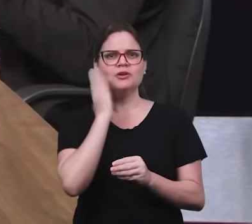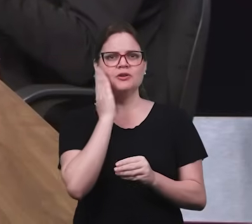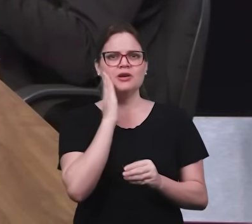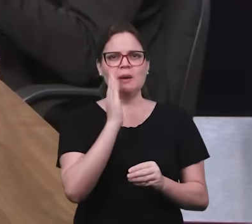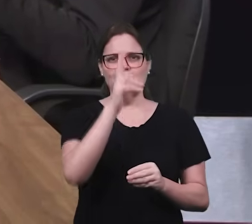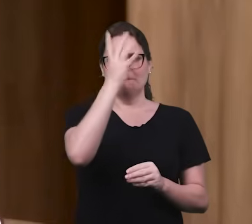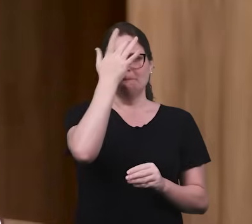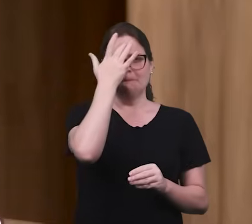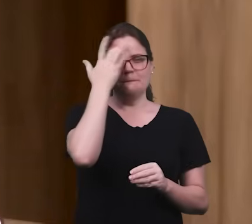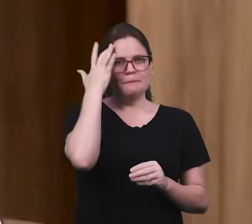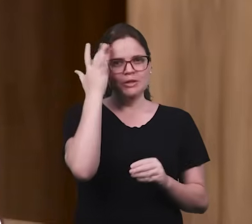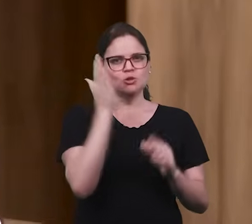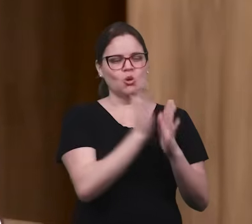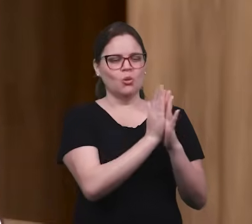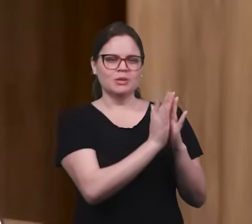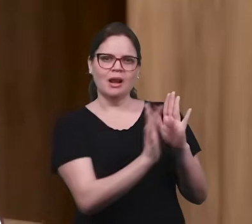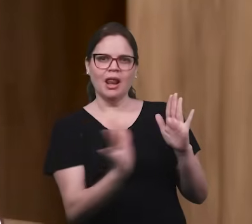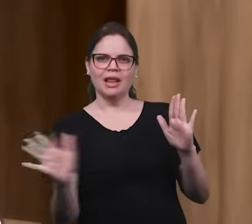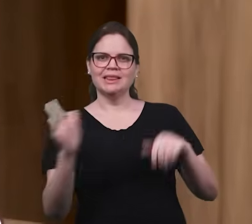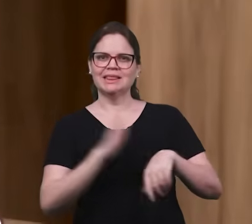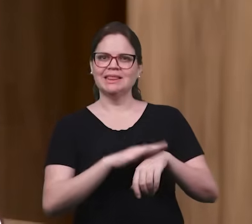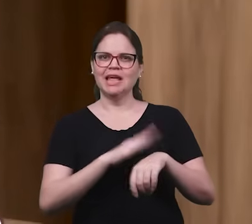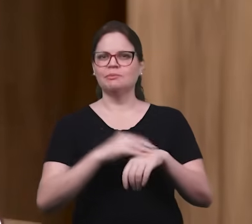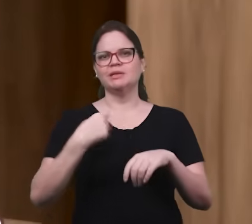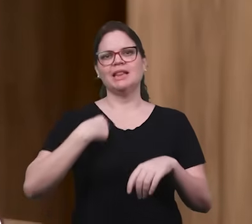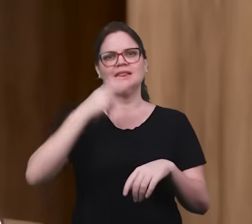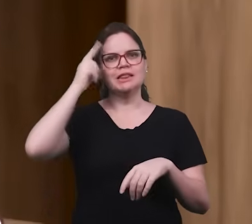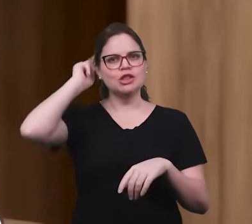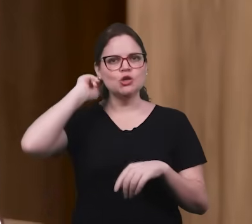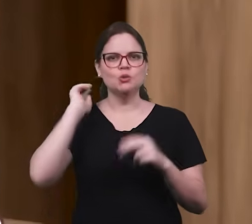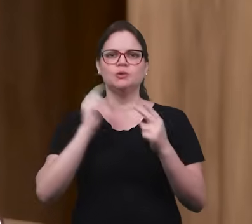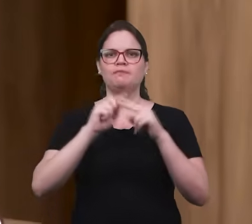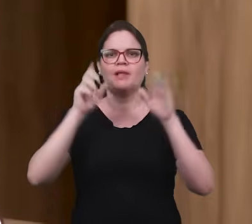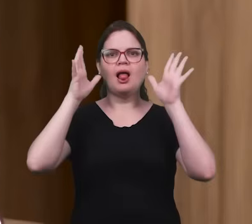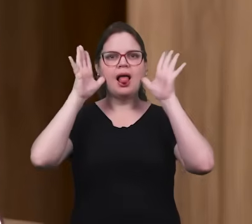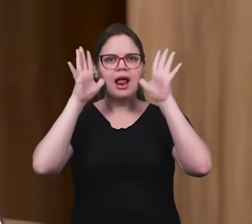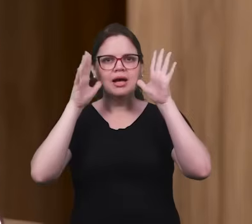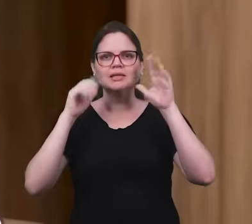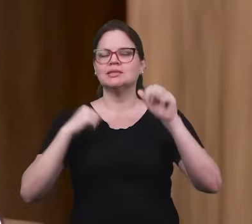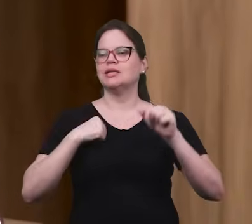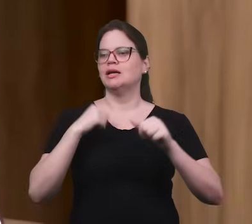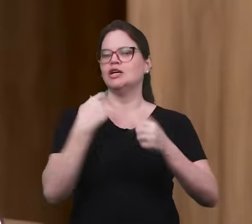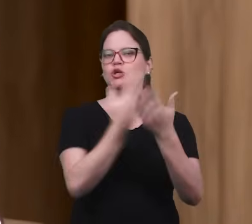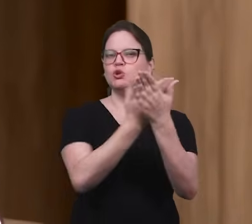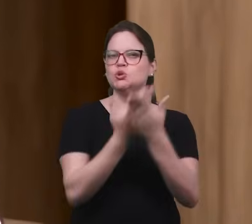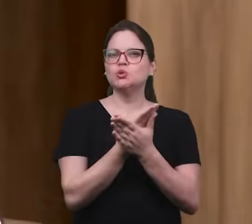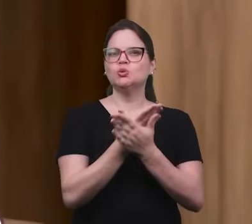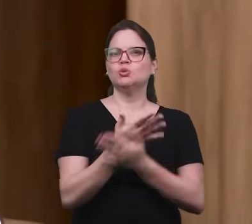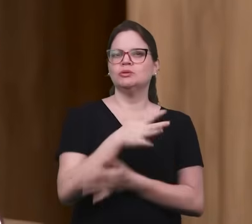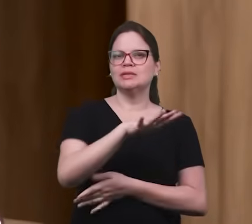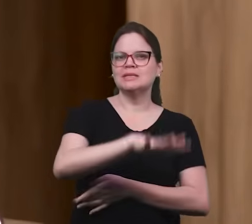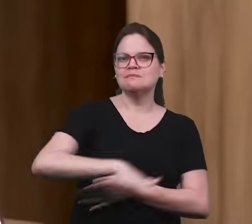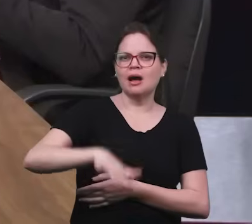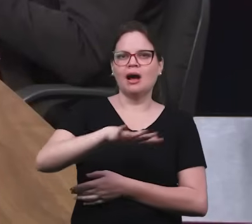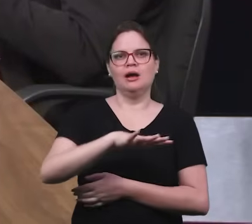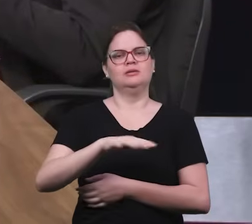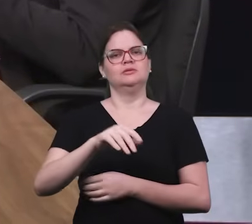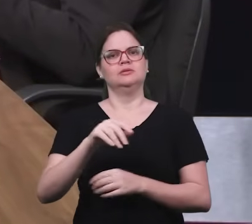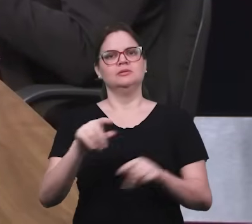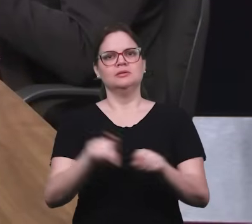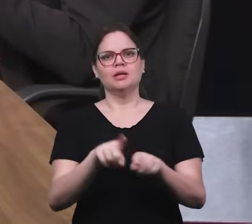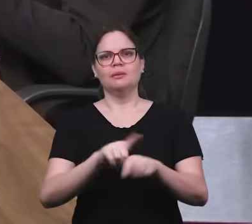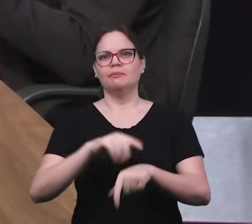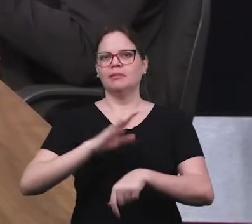Newton, ali, as 3 dimensões, aí Einstein traz com a teoria da relatividade a própria questão do tempo. O tempo como uma dimensão. Como uma